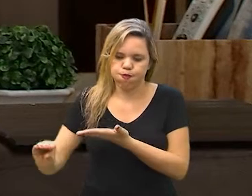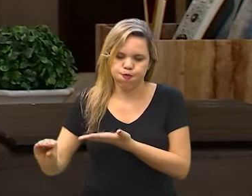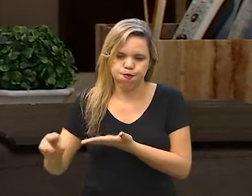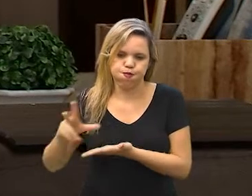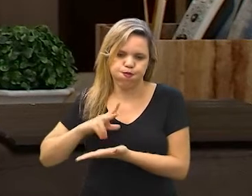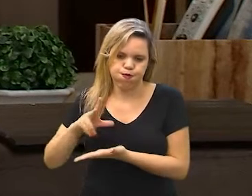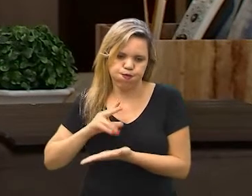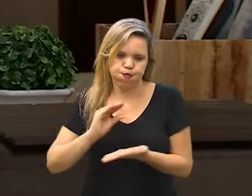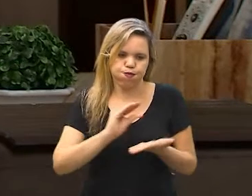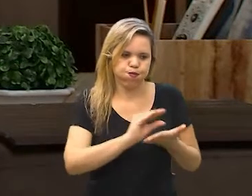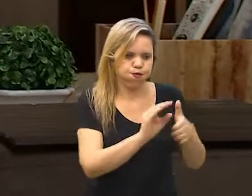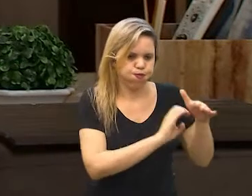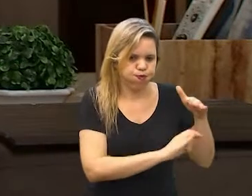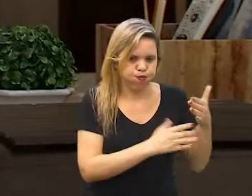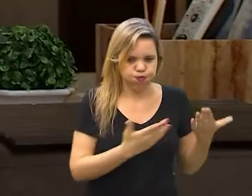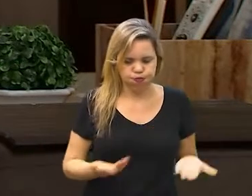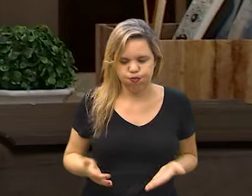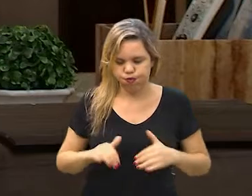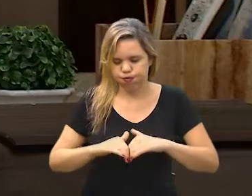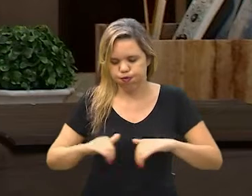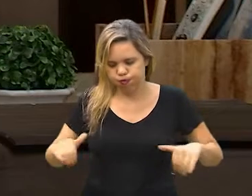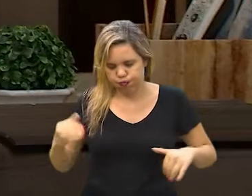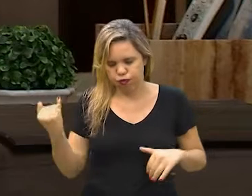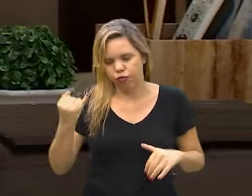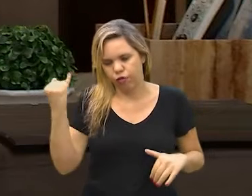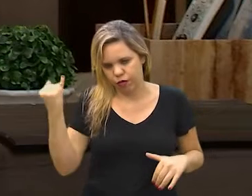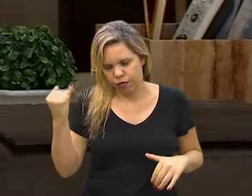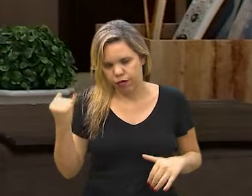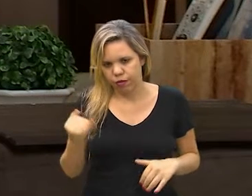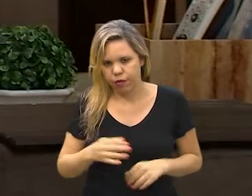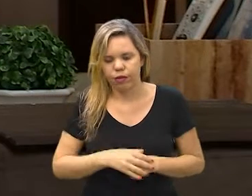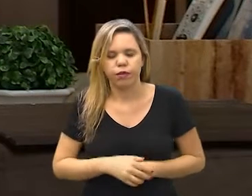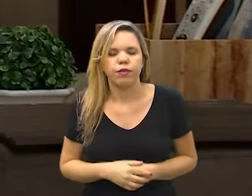o pessoal e o da empresa. E é importante que fique